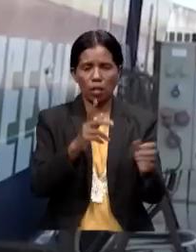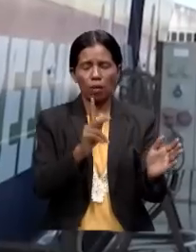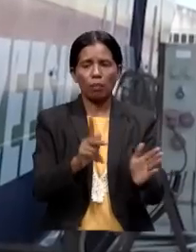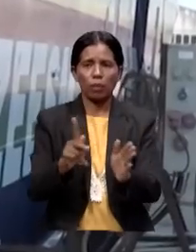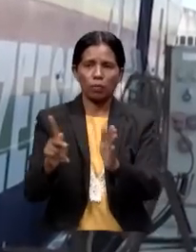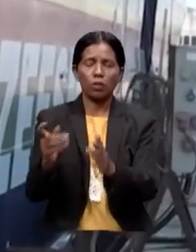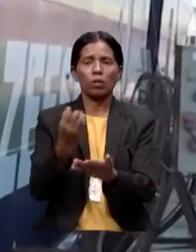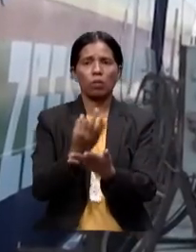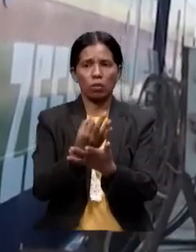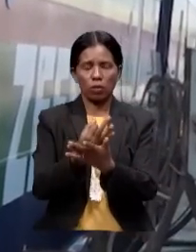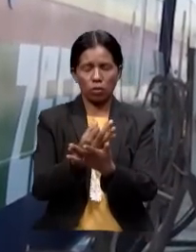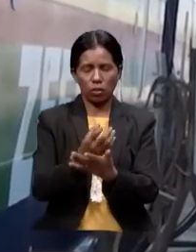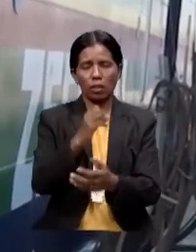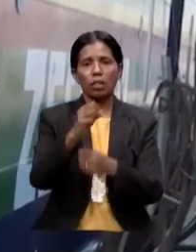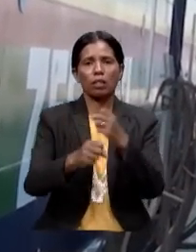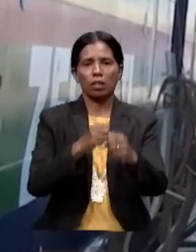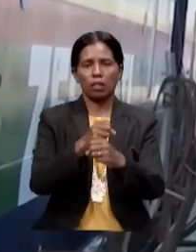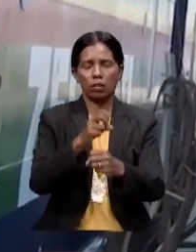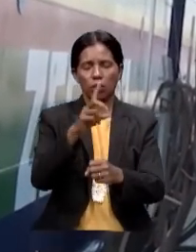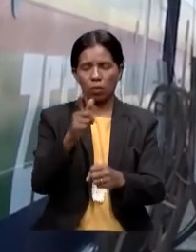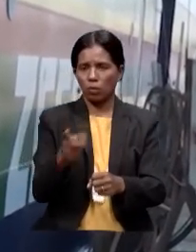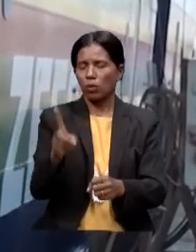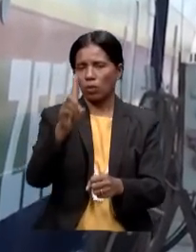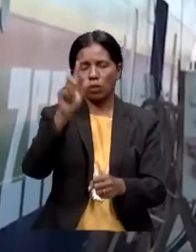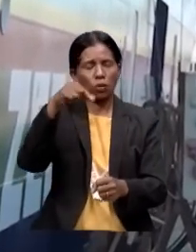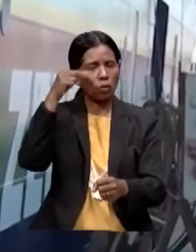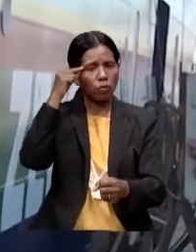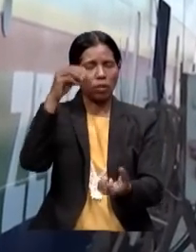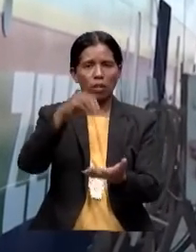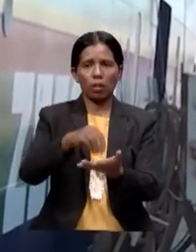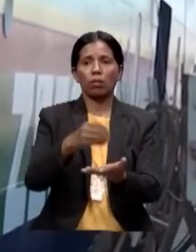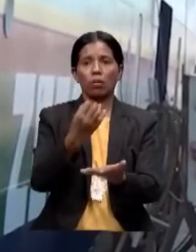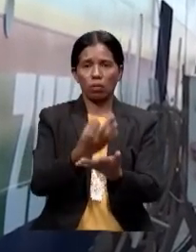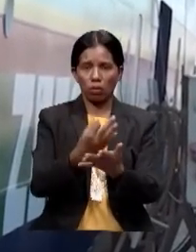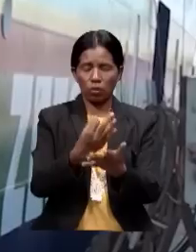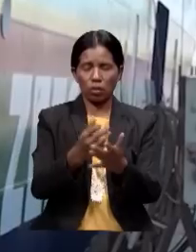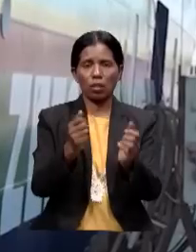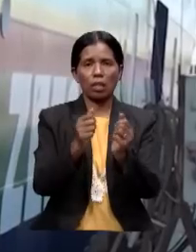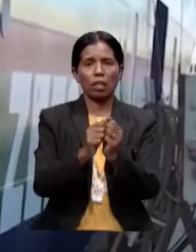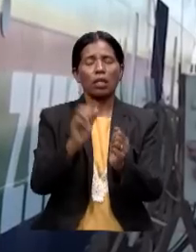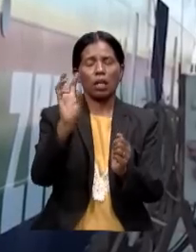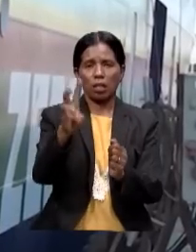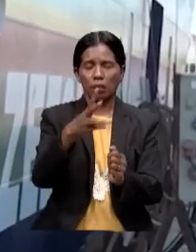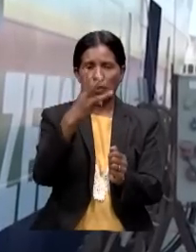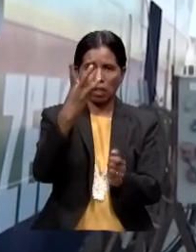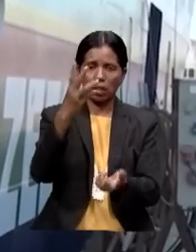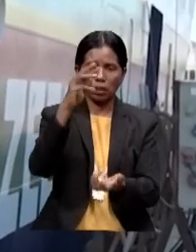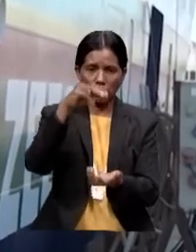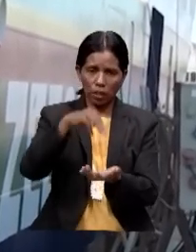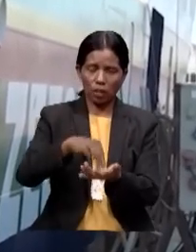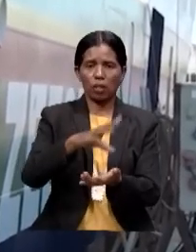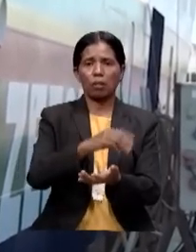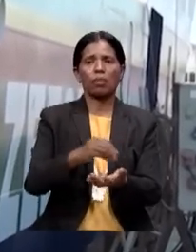orçamento geral estado tine rihun rua ronulu resin ida, governo propõe então orçamento tokon sanu resinen inclui tokon rua